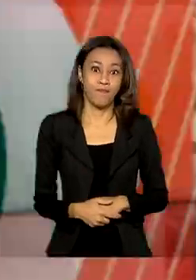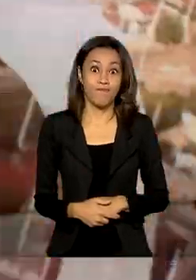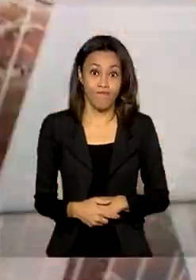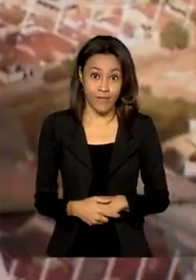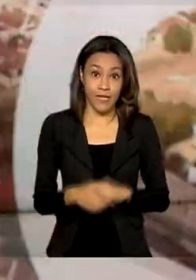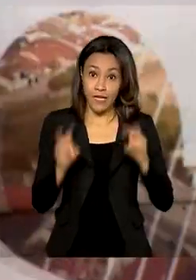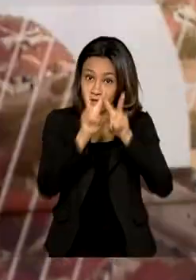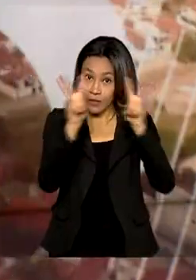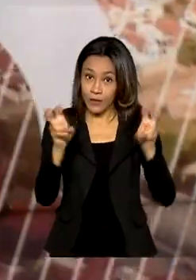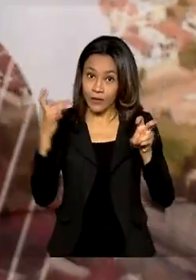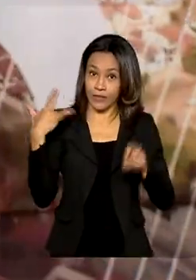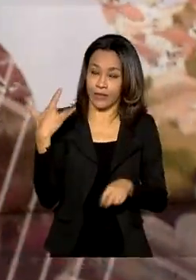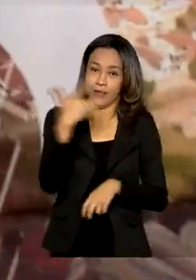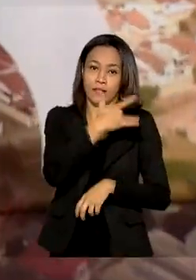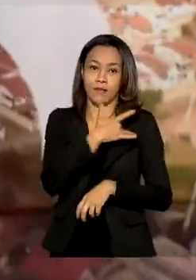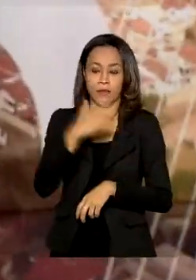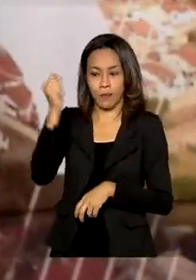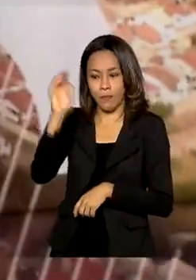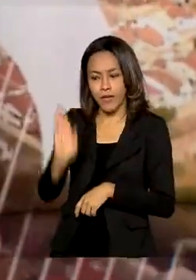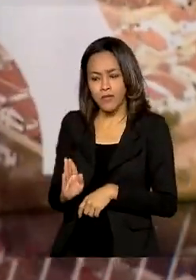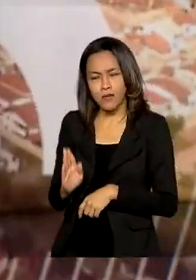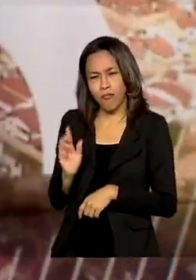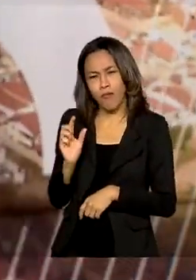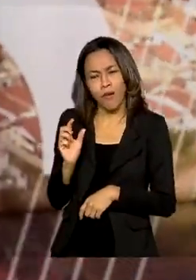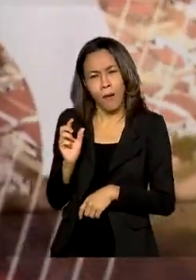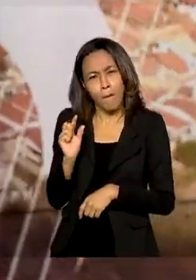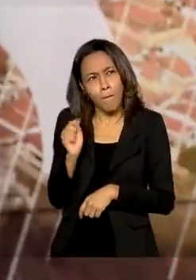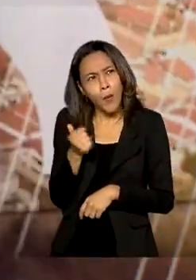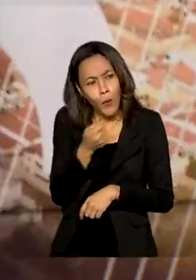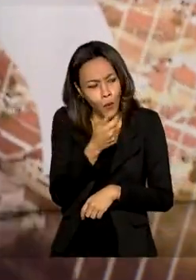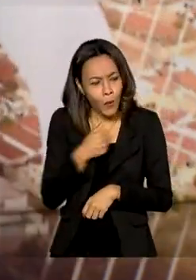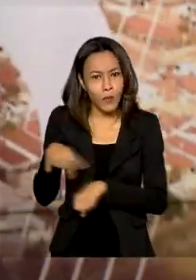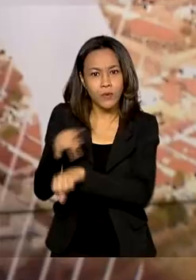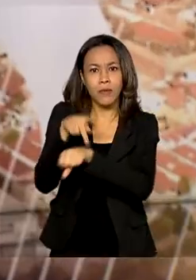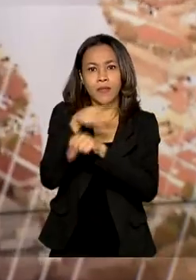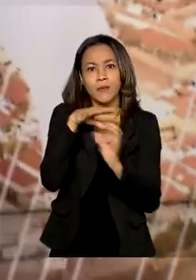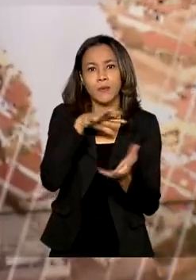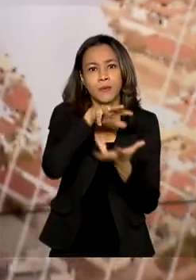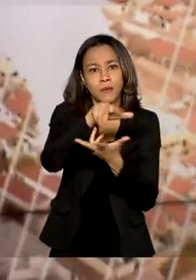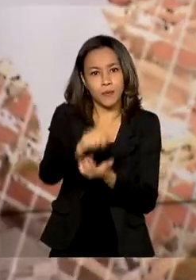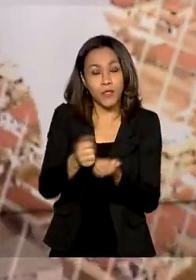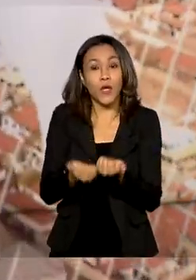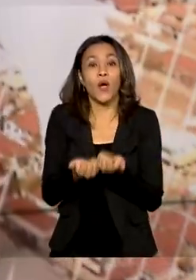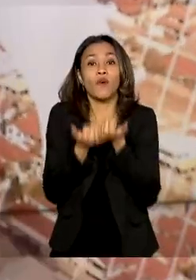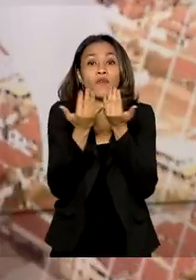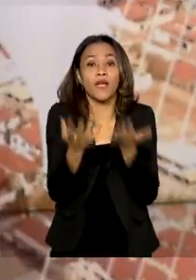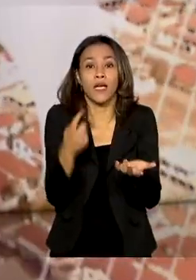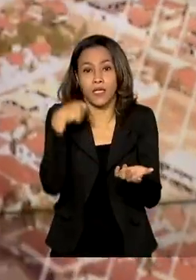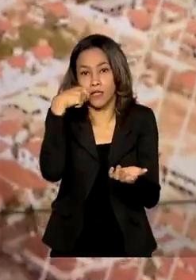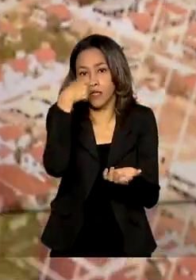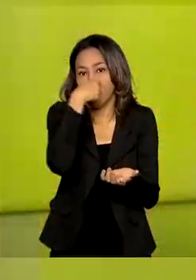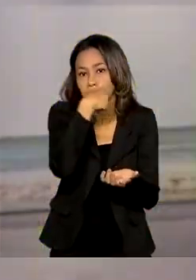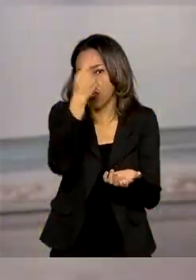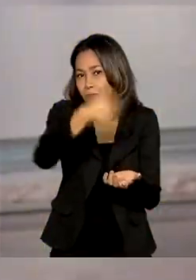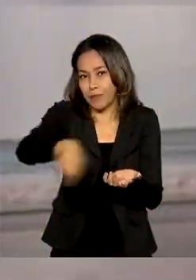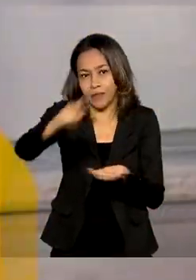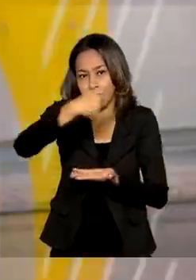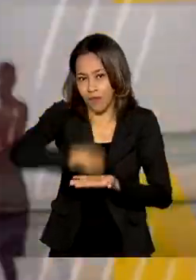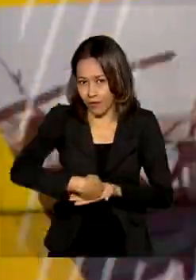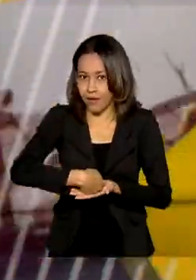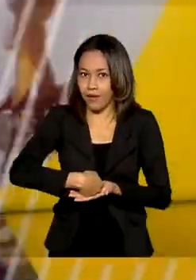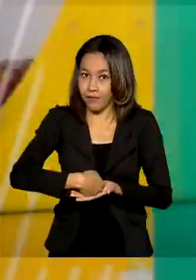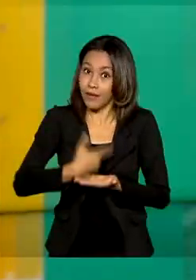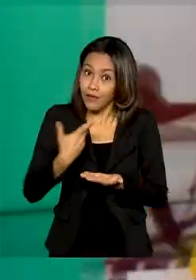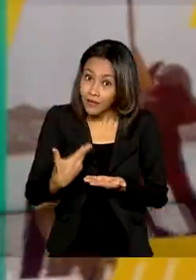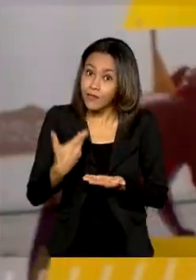Ainda falando em saúde, o Brasil é um dos poucos países no mundo que oferece cuidados odontológicos sem custo à população. E isso